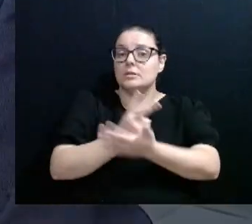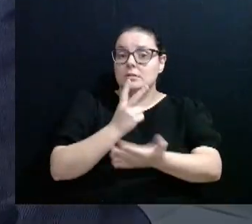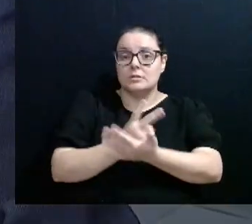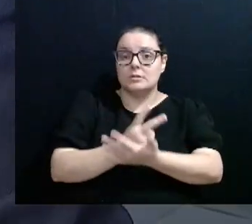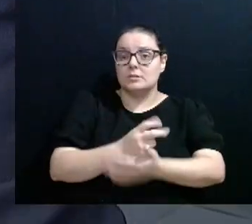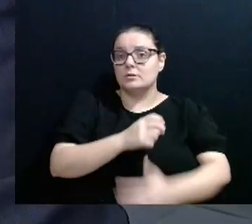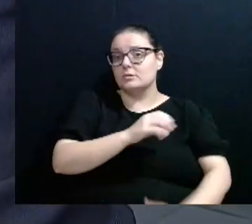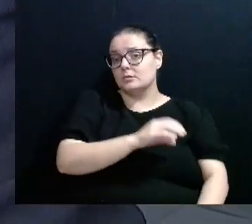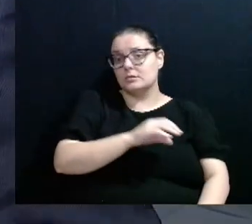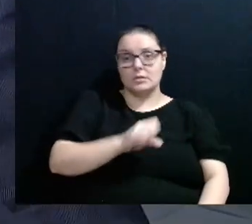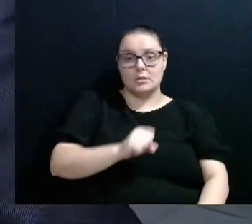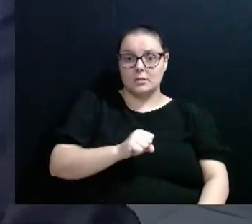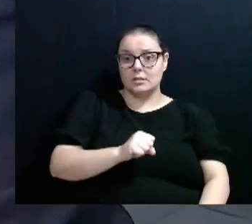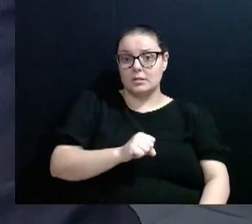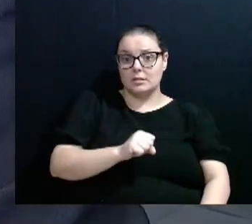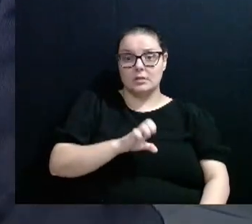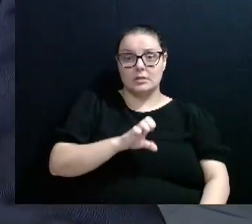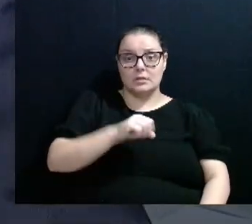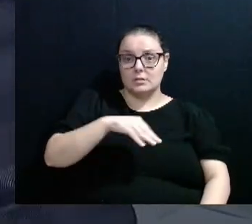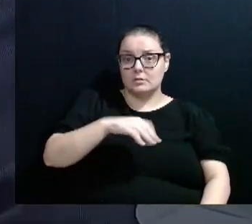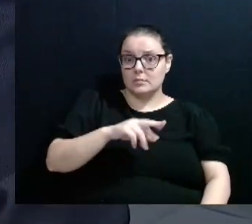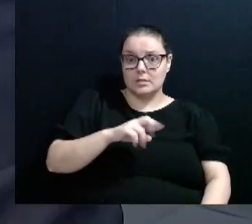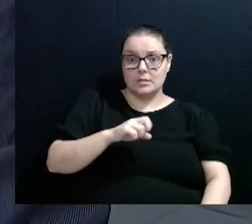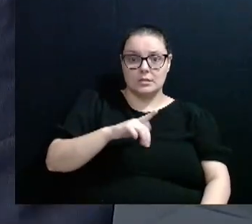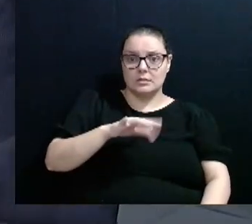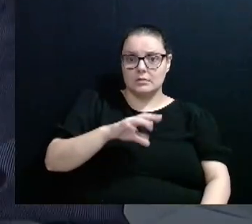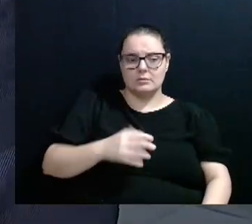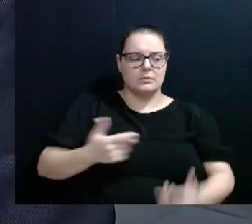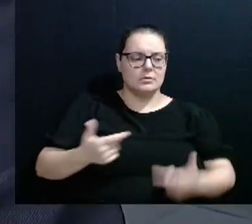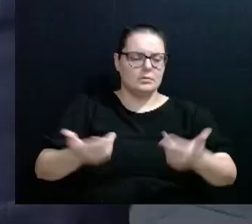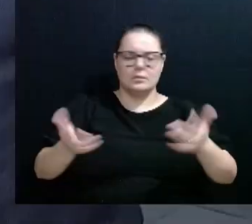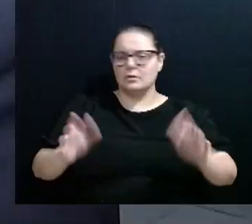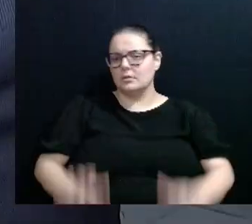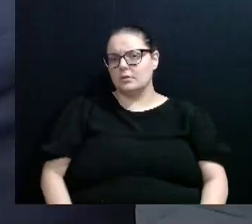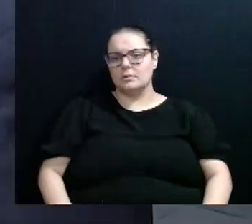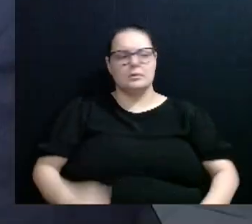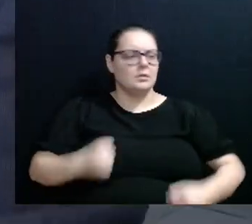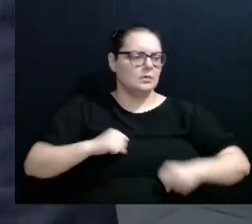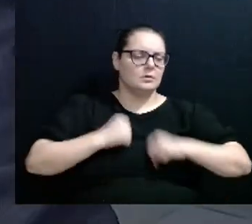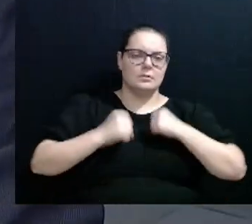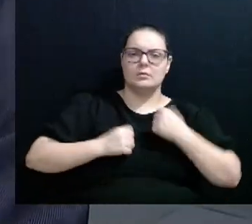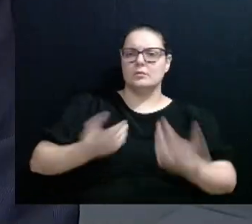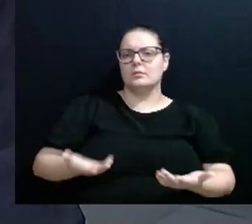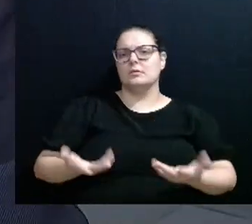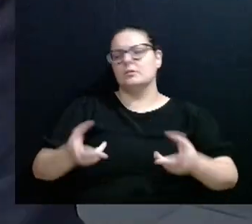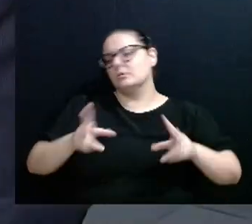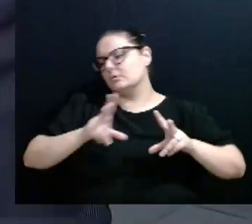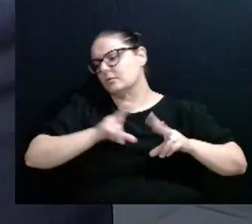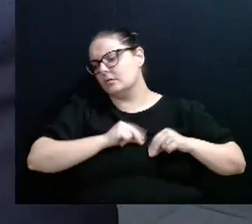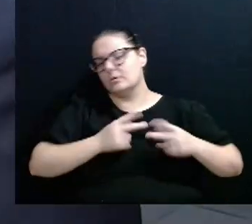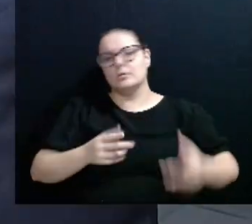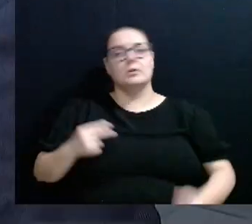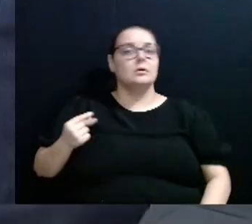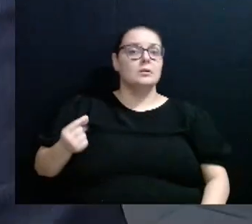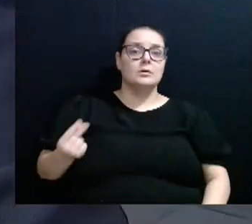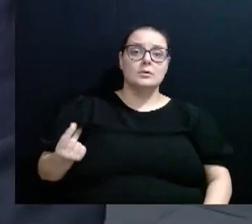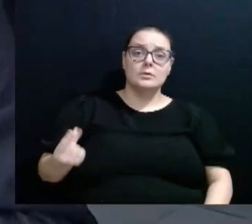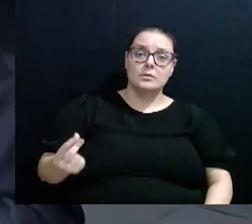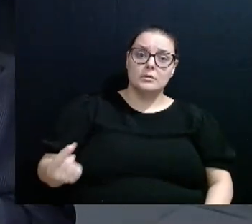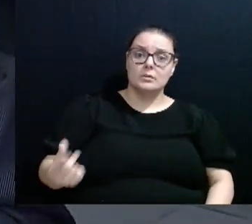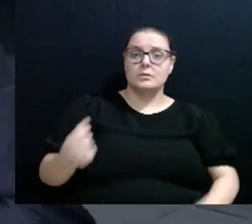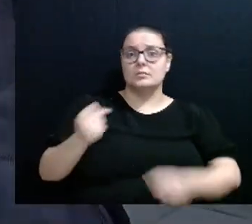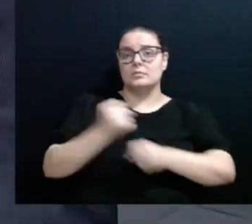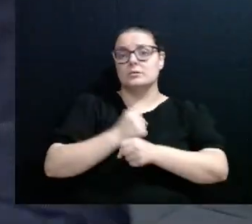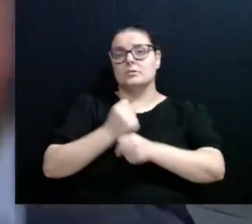Esmeraldina. E eles estão perplexos, estão revoltados, falam, poxa gente, a gente está aqui há anos e anos e anos no